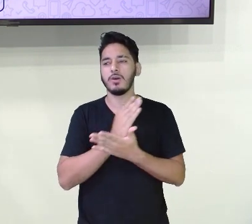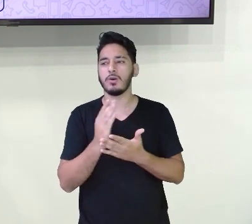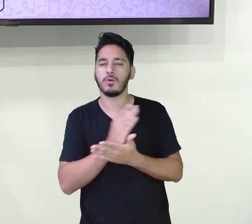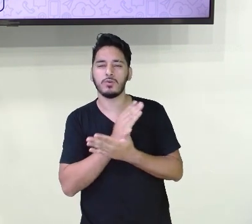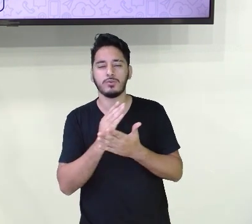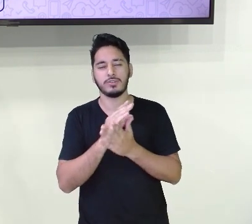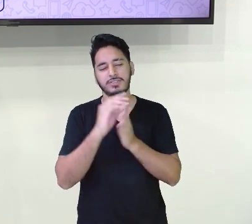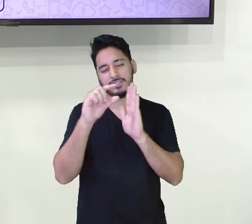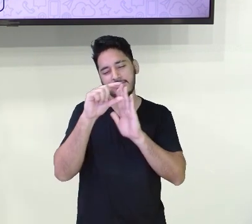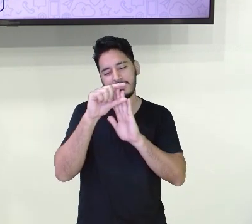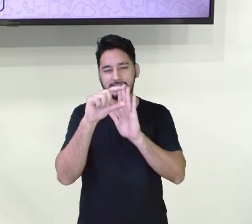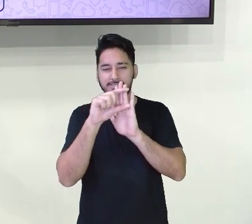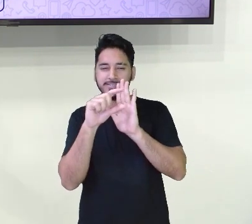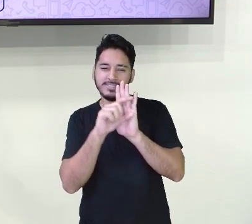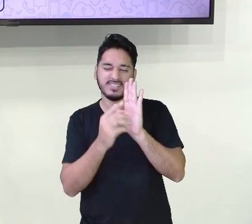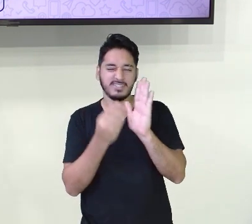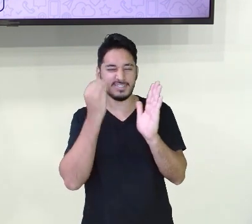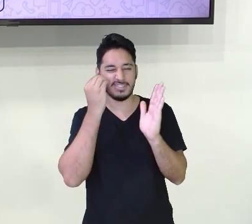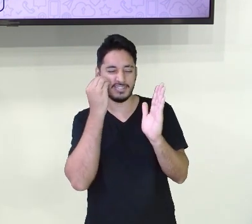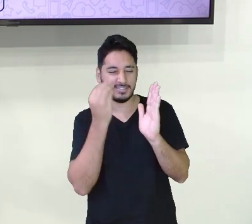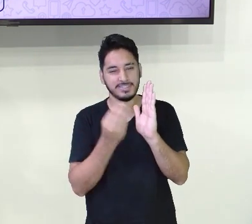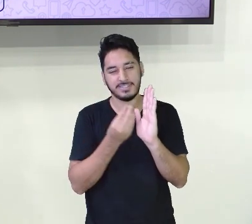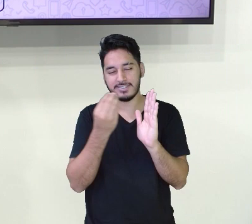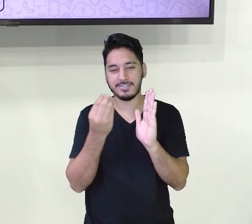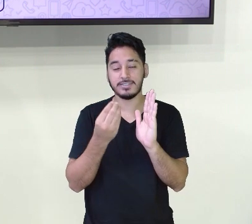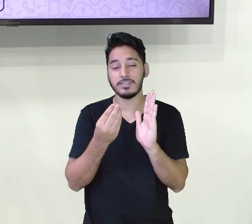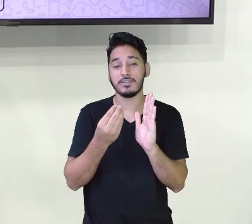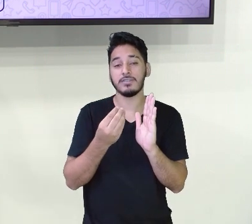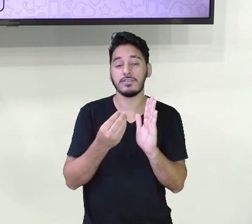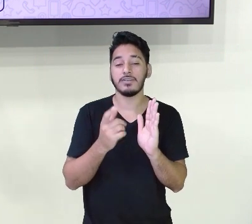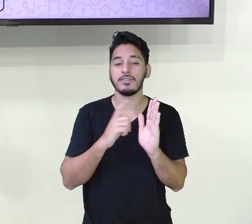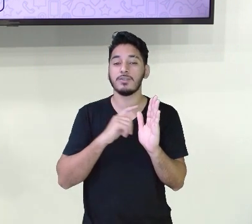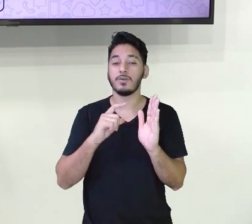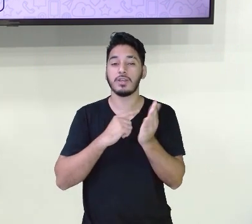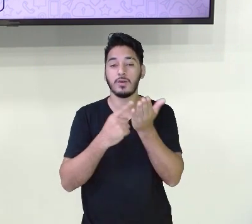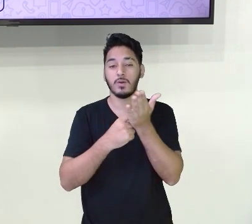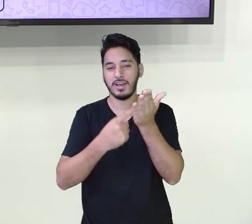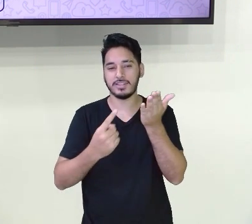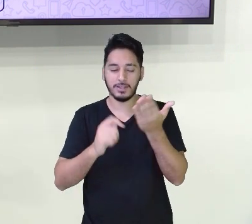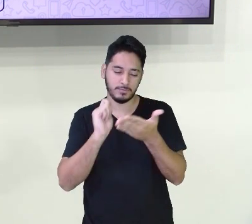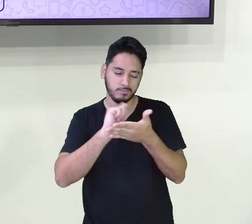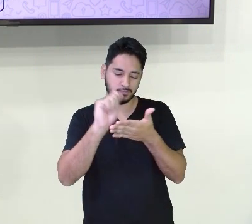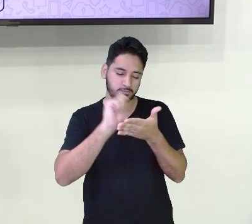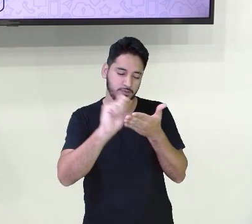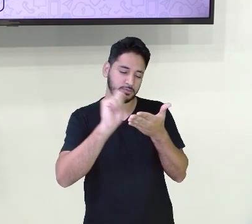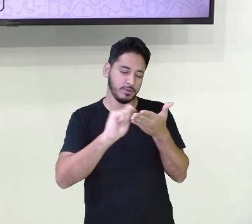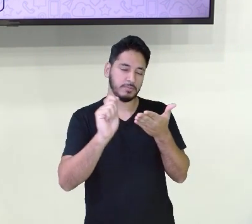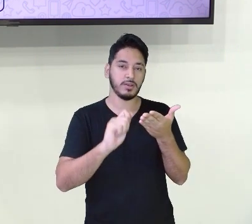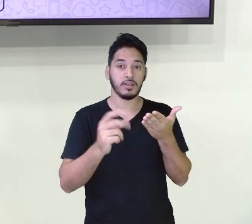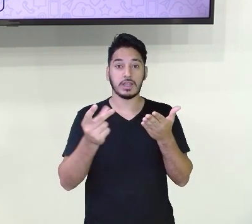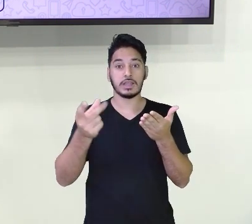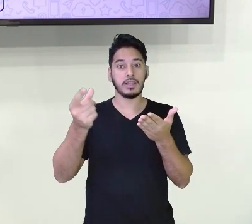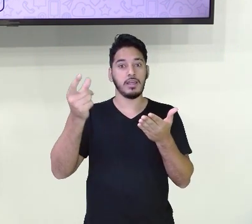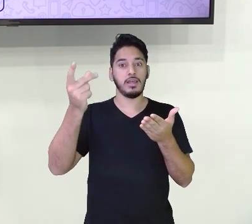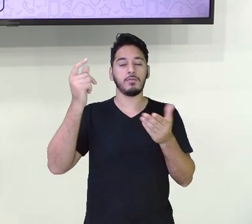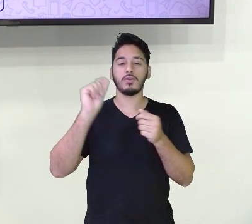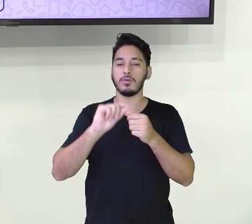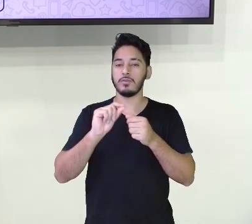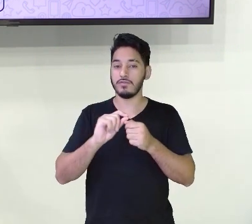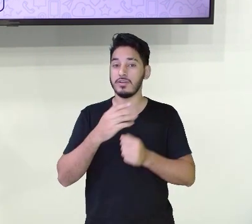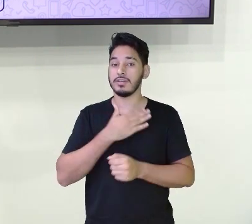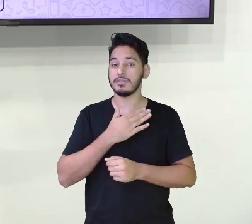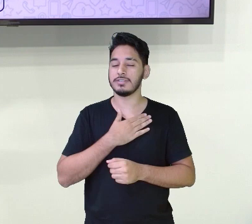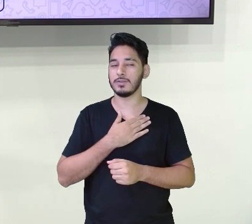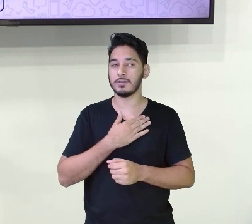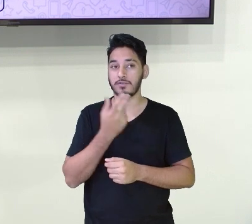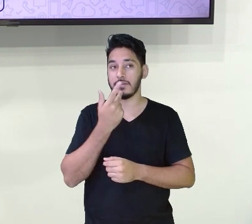ensaios, né? Que eu nem eu costumo dizer que são ensaios. Tem lá um caderninho especial, que faz tempo que eu tenho esse caderno, viu? Estou